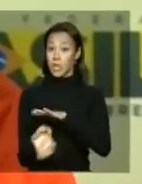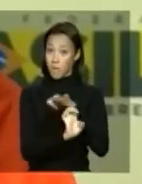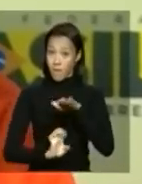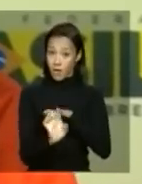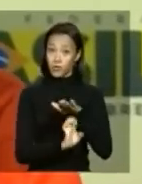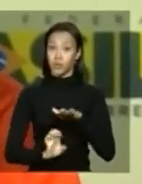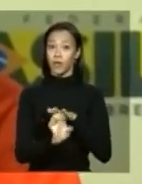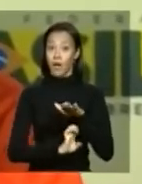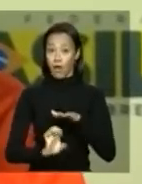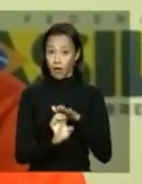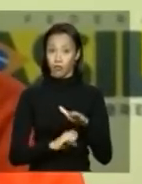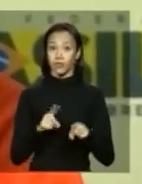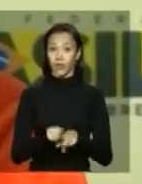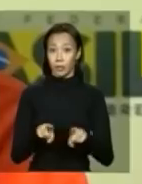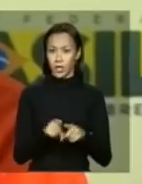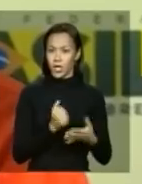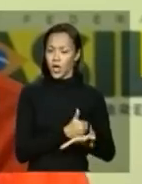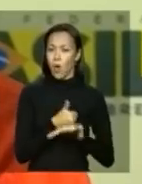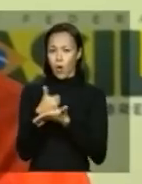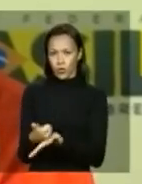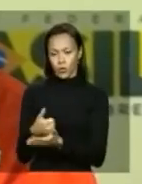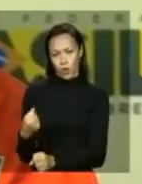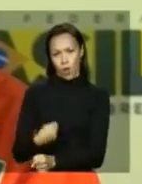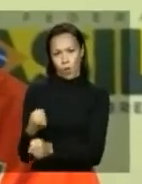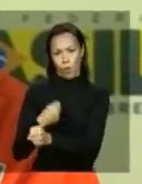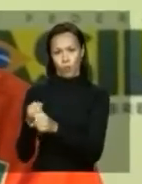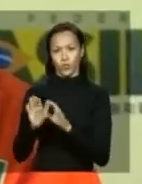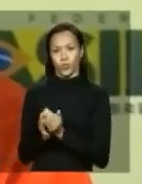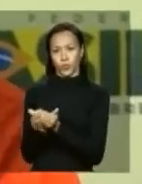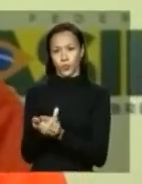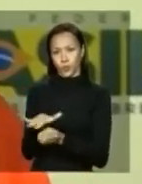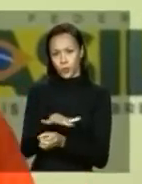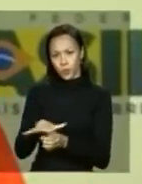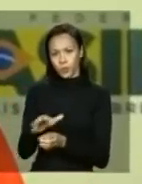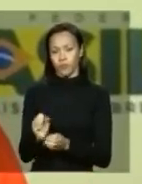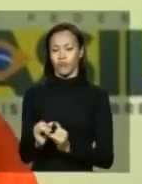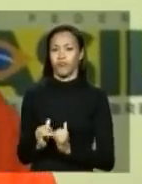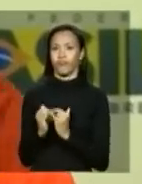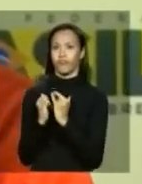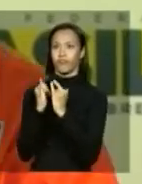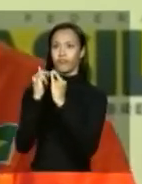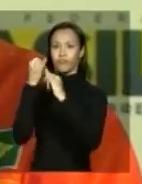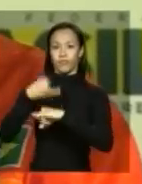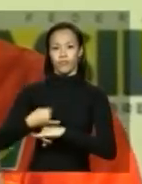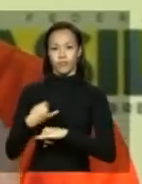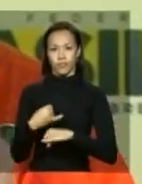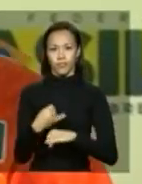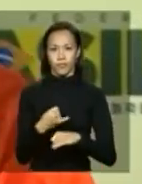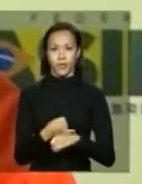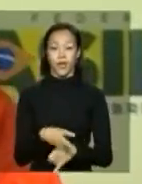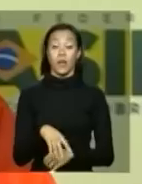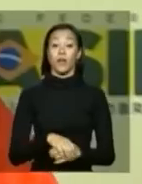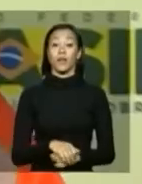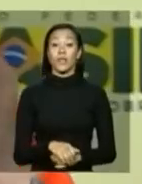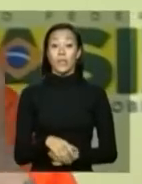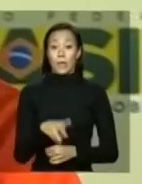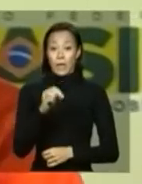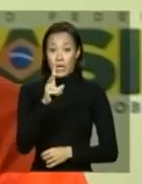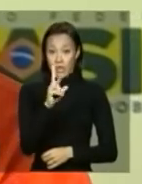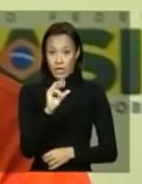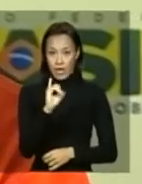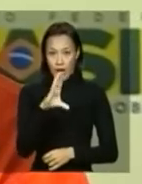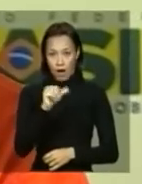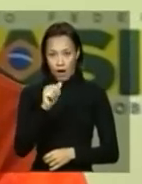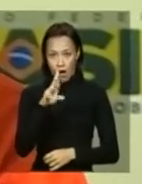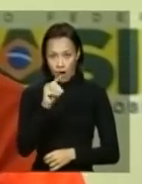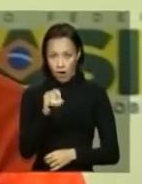do consórcio construtor da plataforma. Cumprimentar aqui o Marcelo Odebrecht, da Odebrecht, o